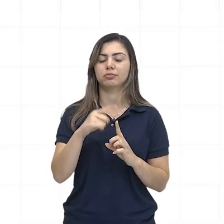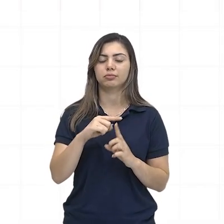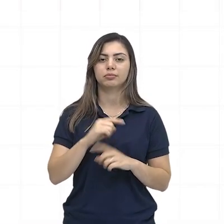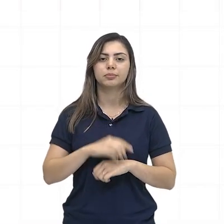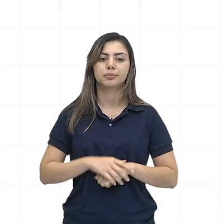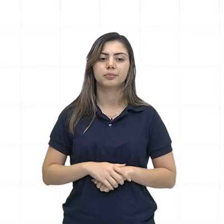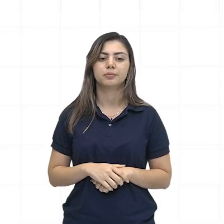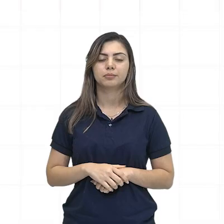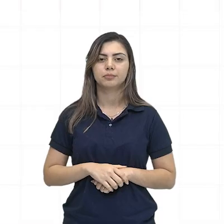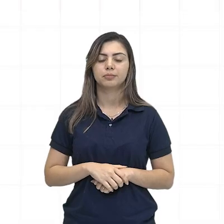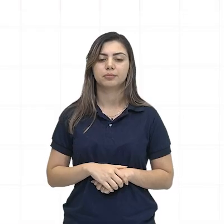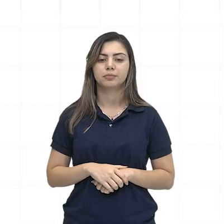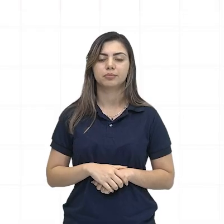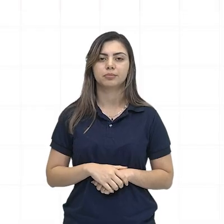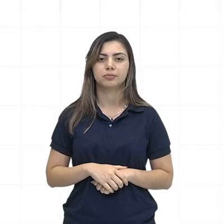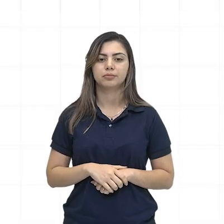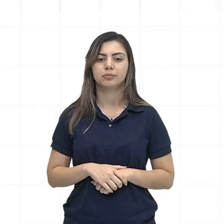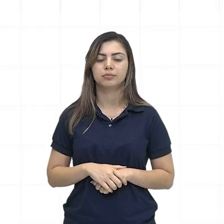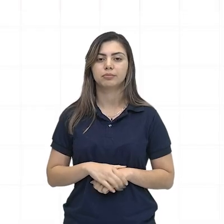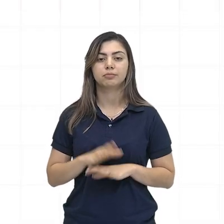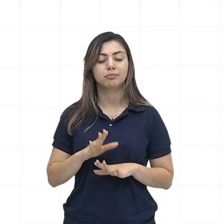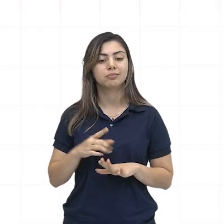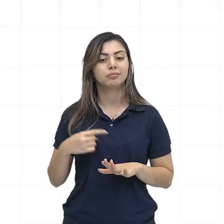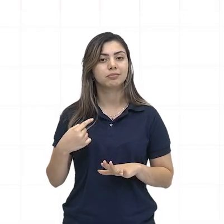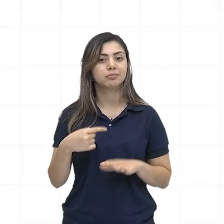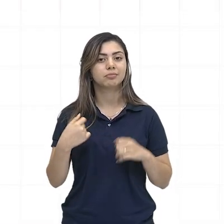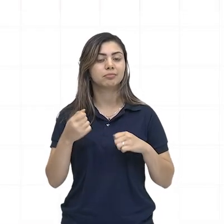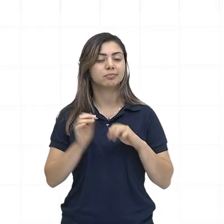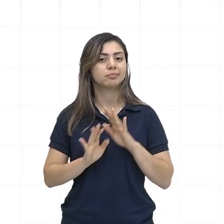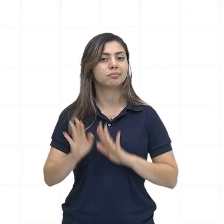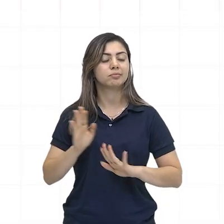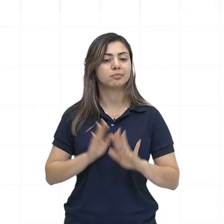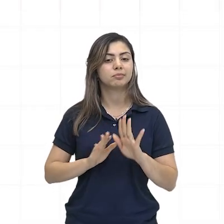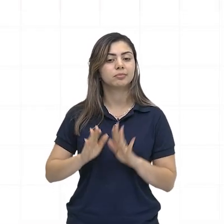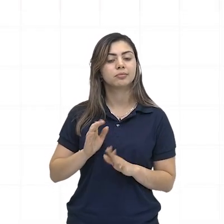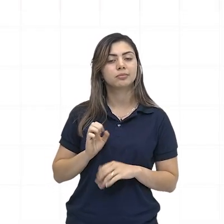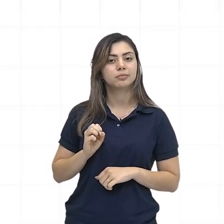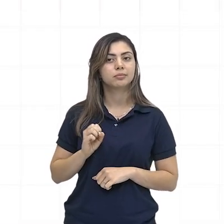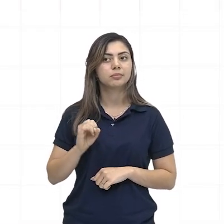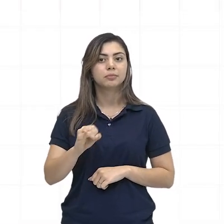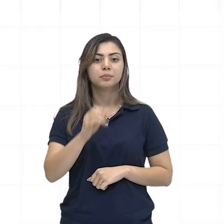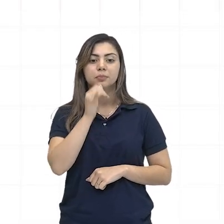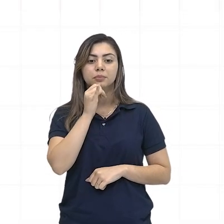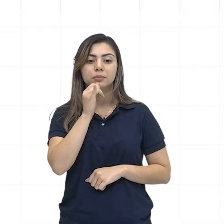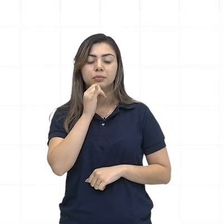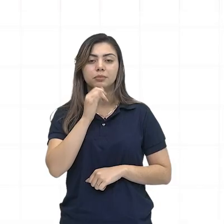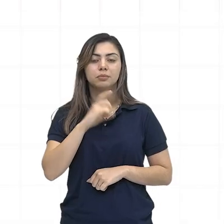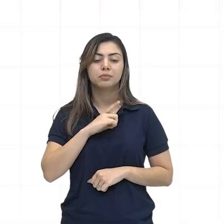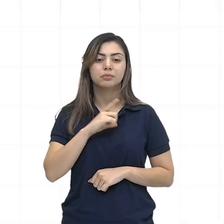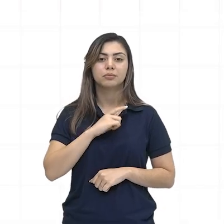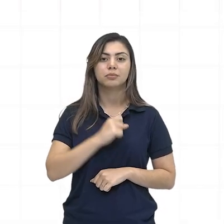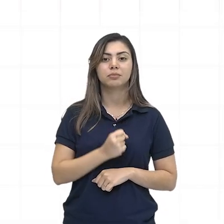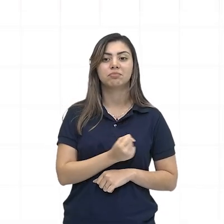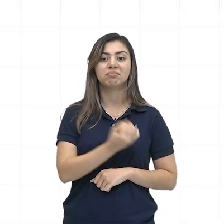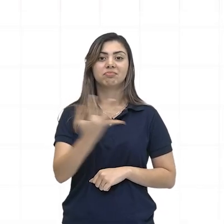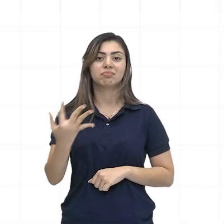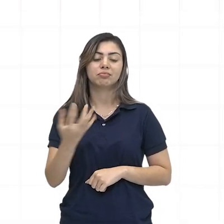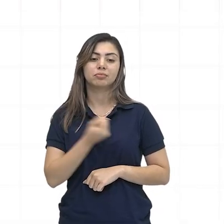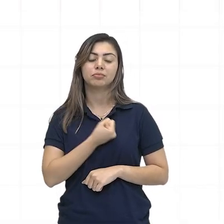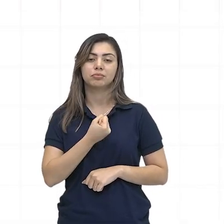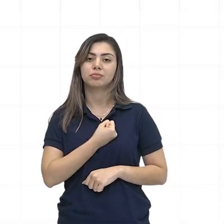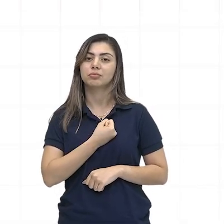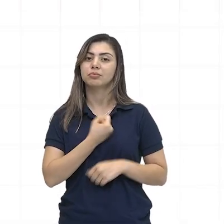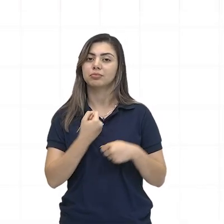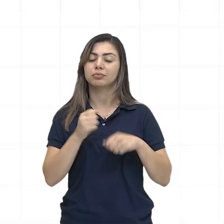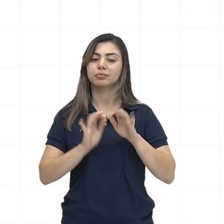tá? Porém, né, a gente deve ter cuidado quando estamos trabalhando com um número maior de classes. No caso aqui,